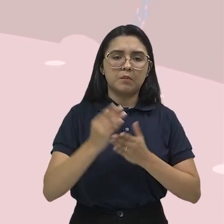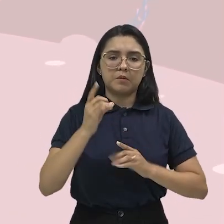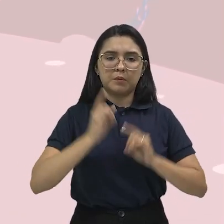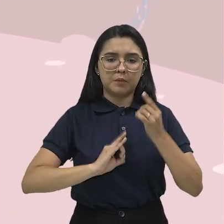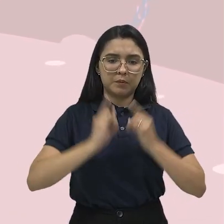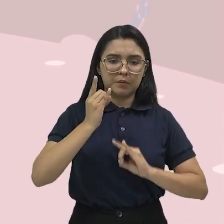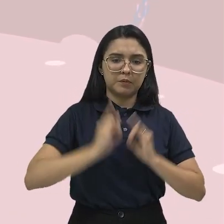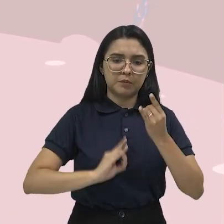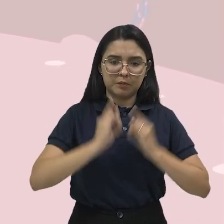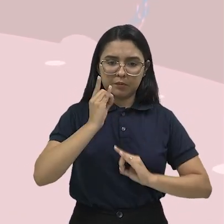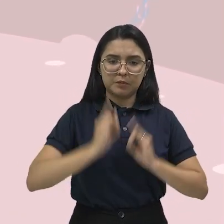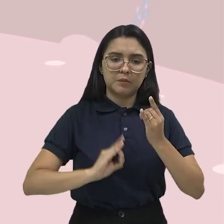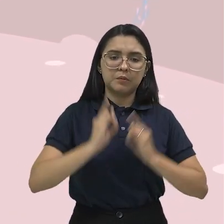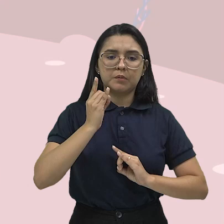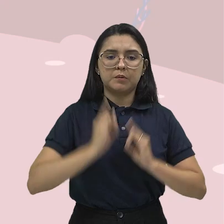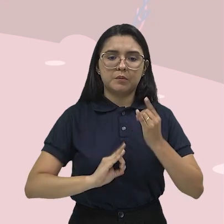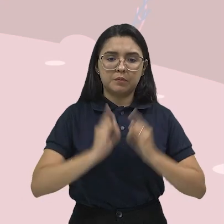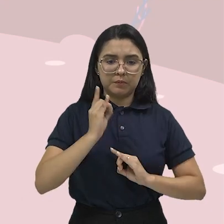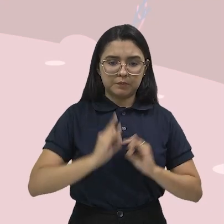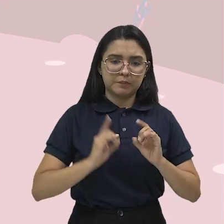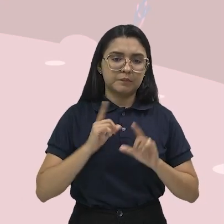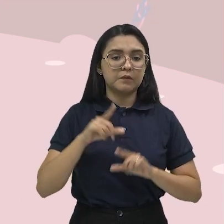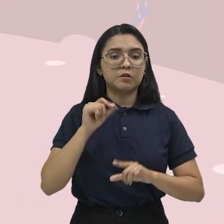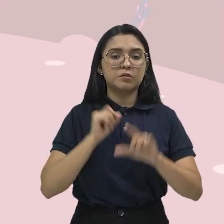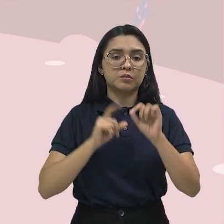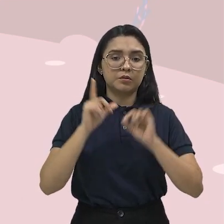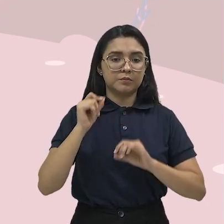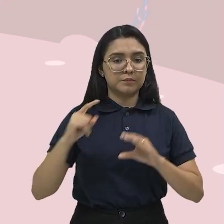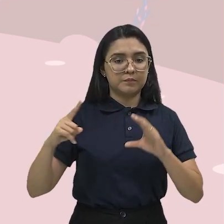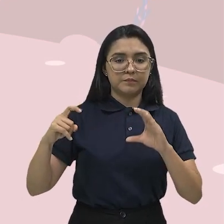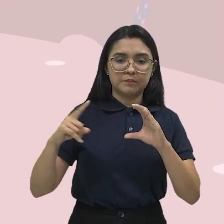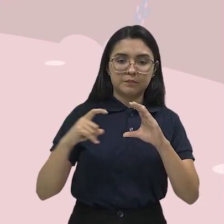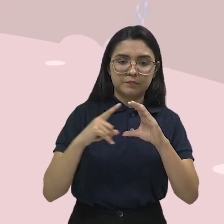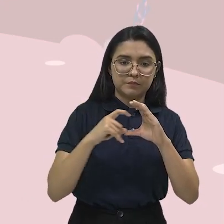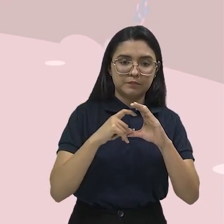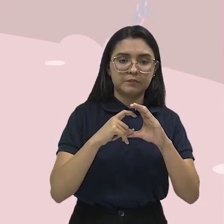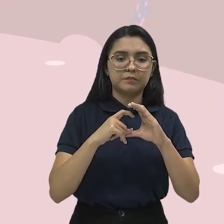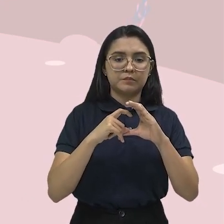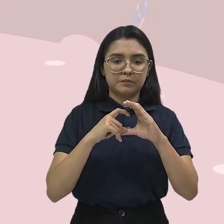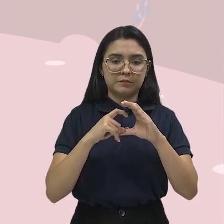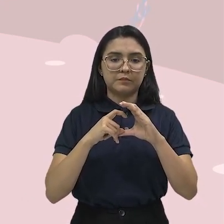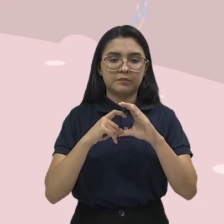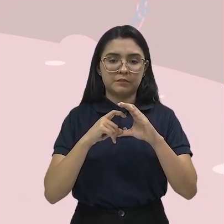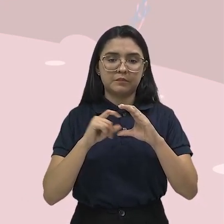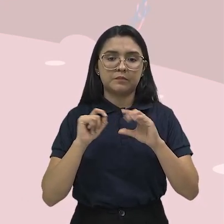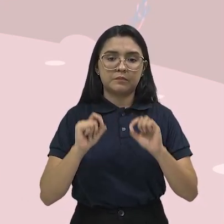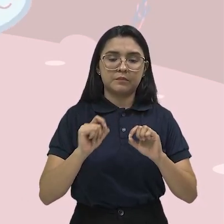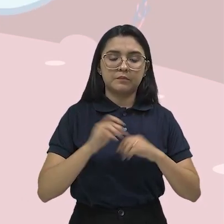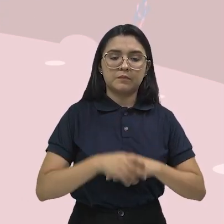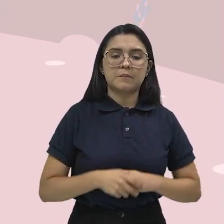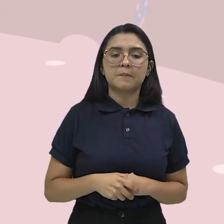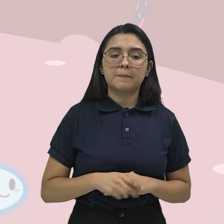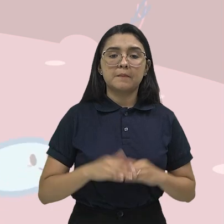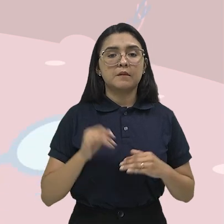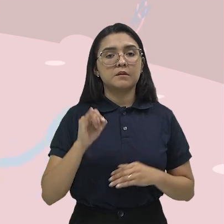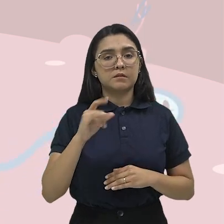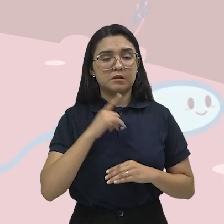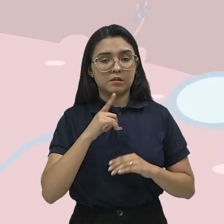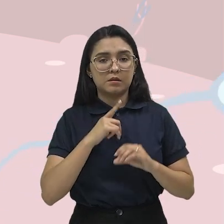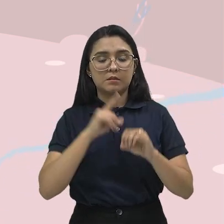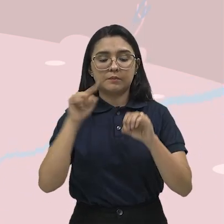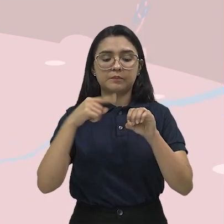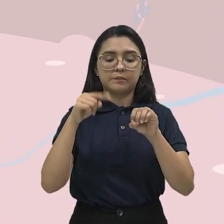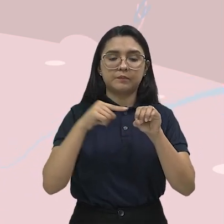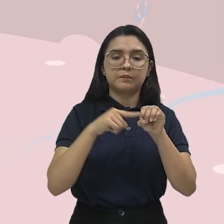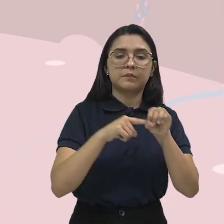o ovário a selecionar um óvulo maduro e enviá-lo pelas trompas. Se houver fertilização, o